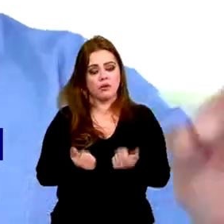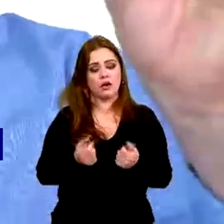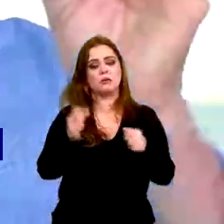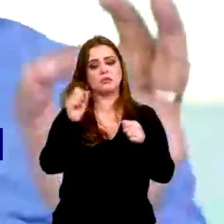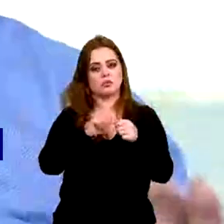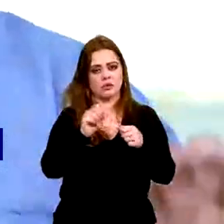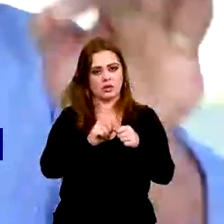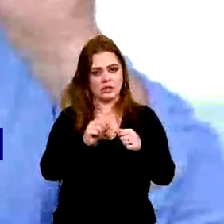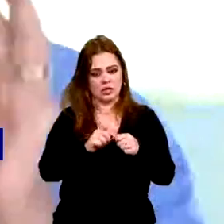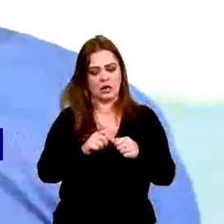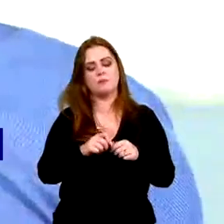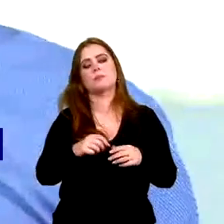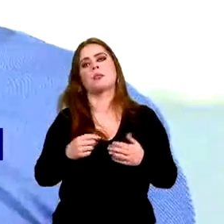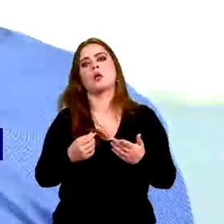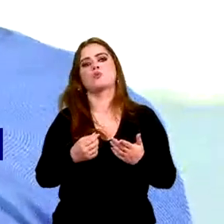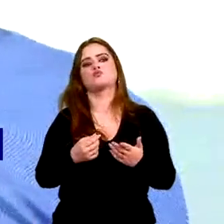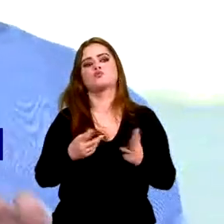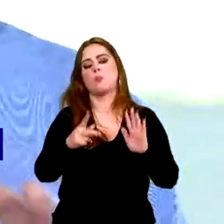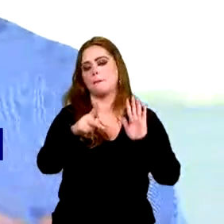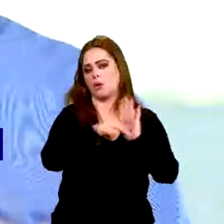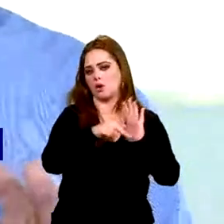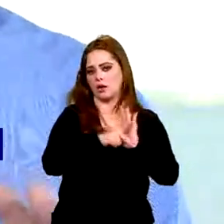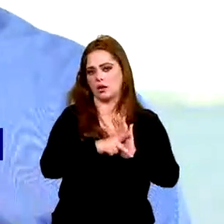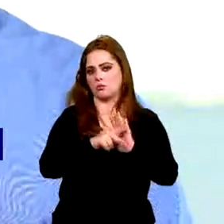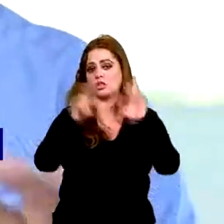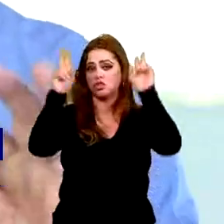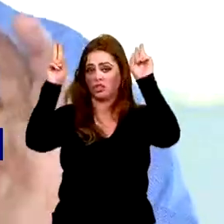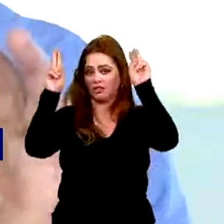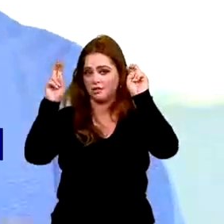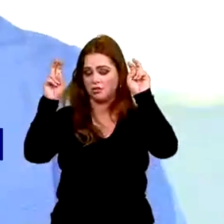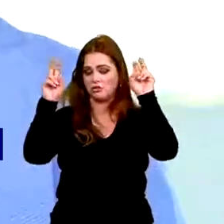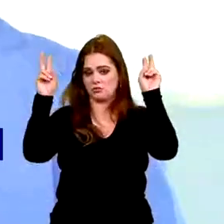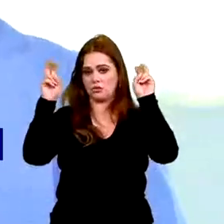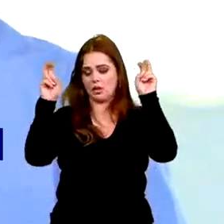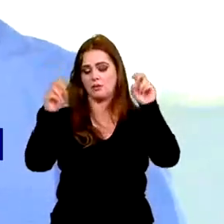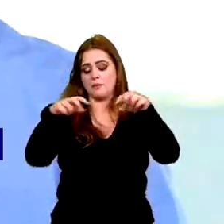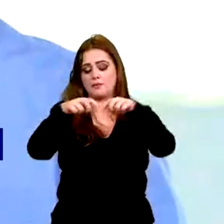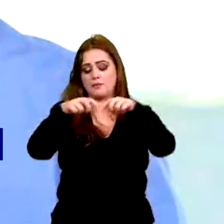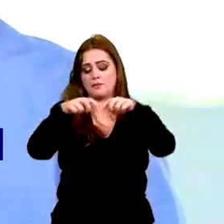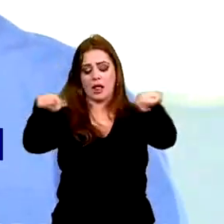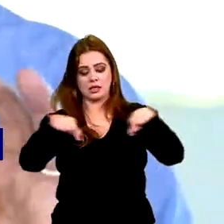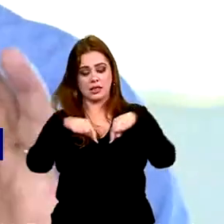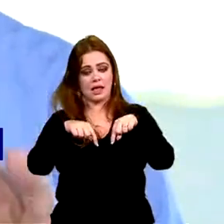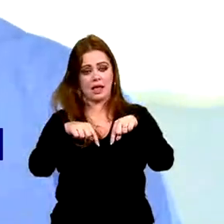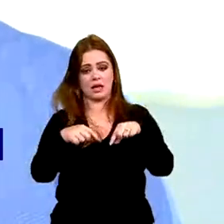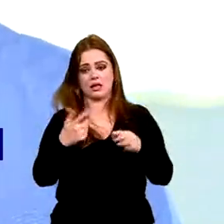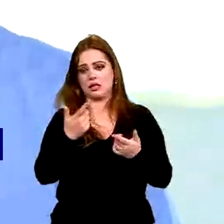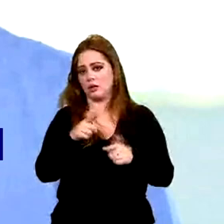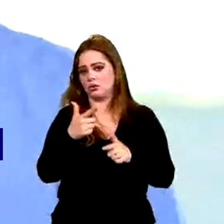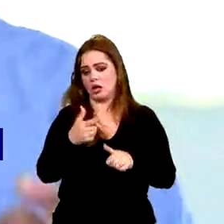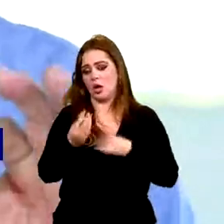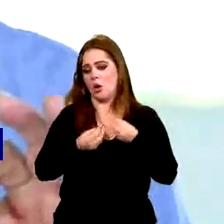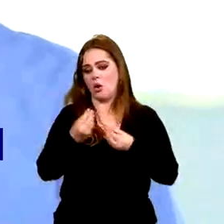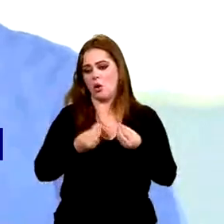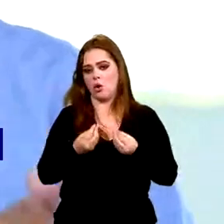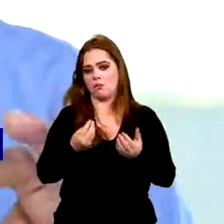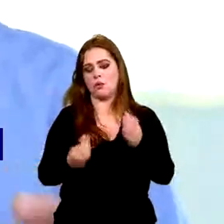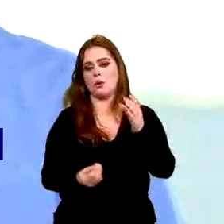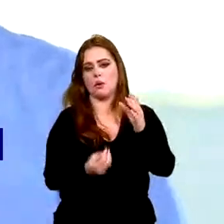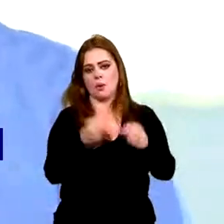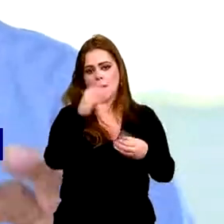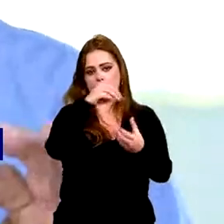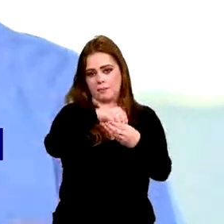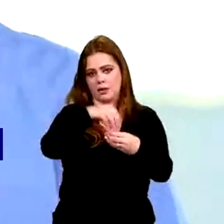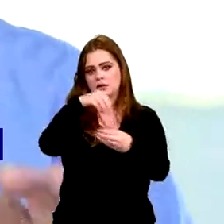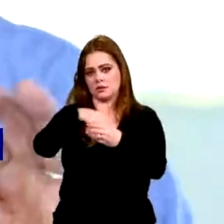desse país e terra devoluta que a gente pode fazer assentamento Agrário para quem quiser trabalhar no campo sem